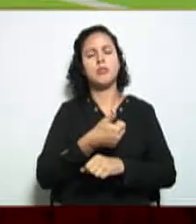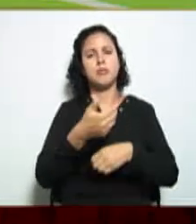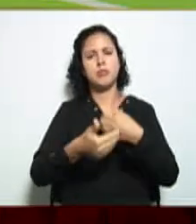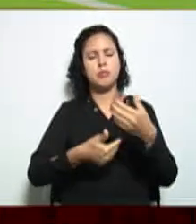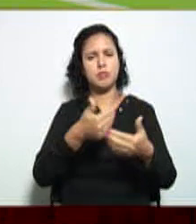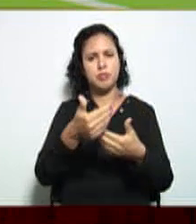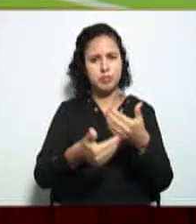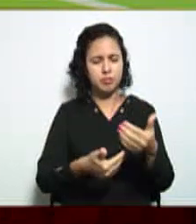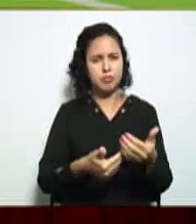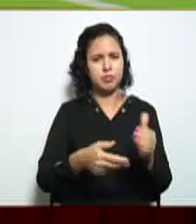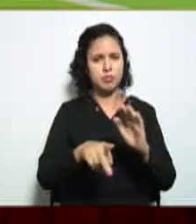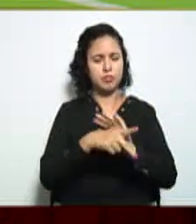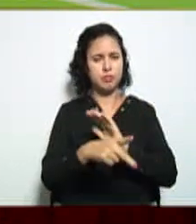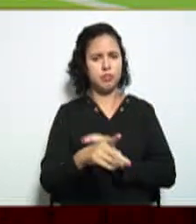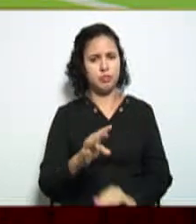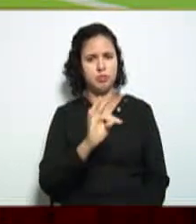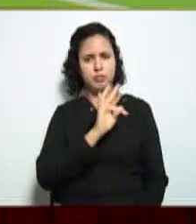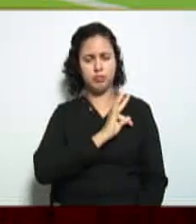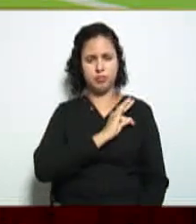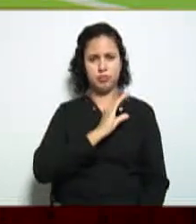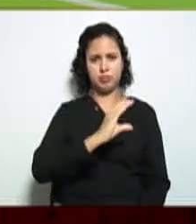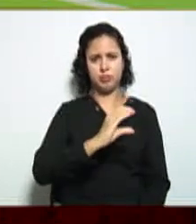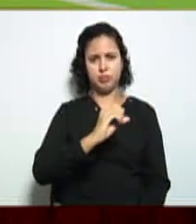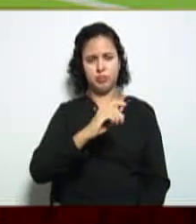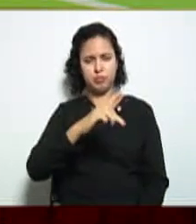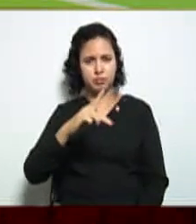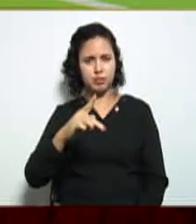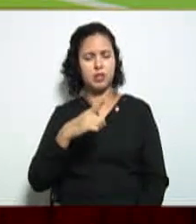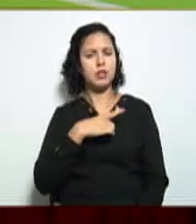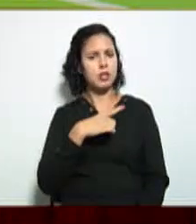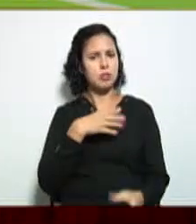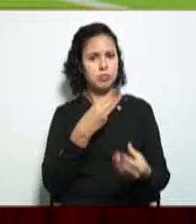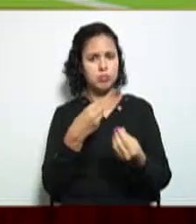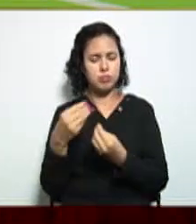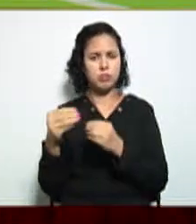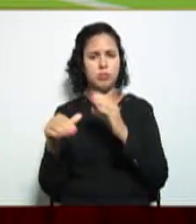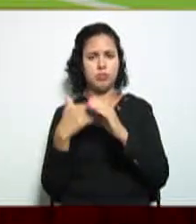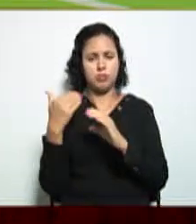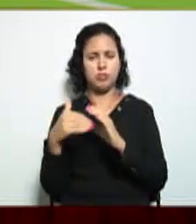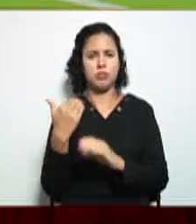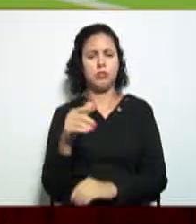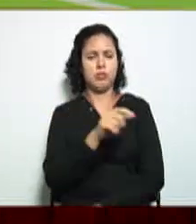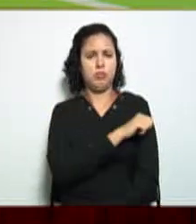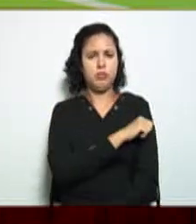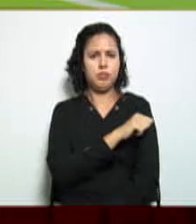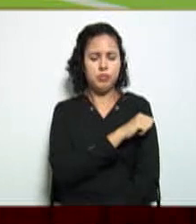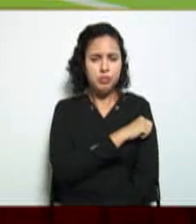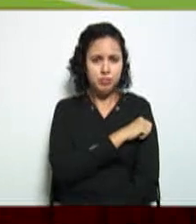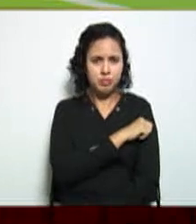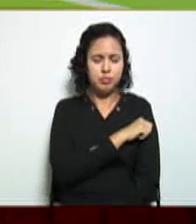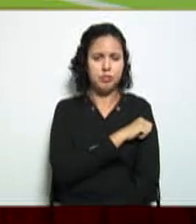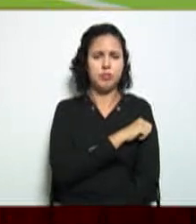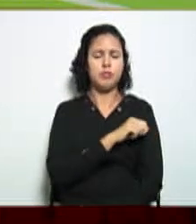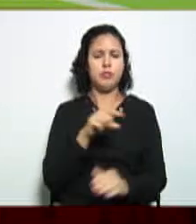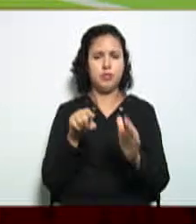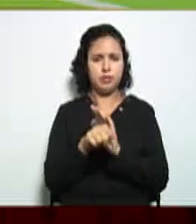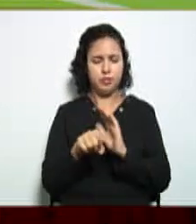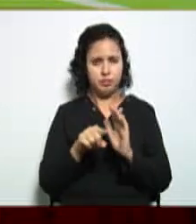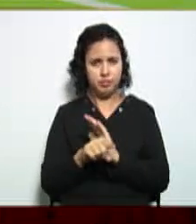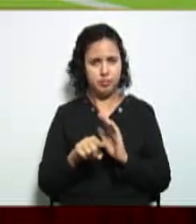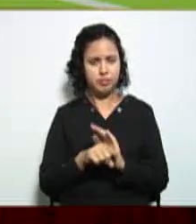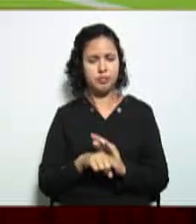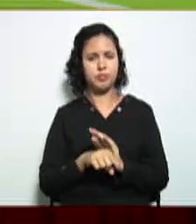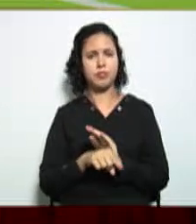desenvolvidas pelo técnico em cooperativismo. Nós temos muitas participações nessa pergunta, tá até difícil